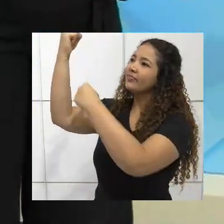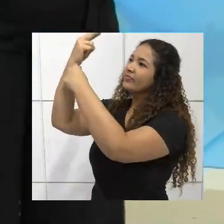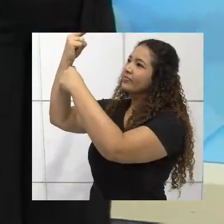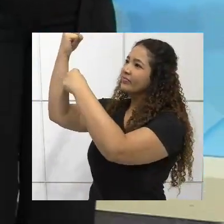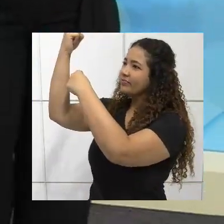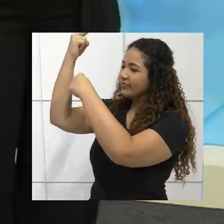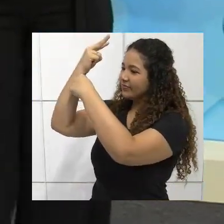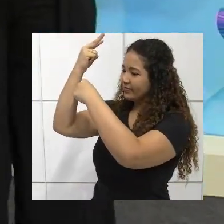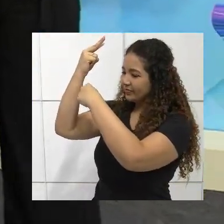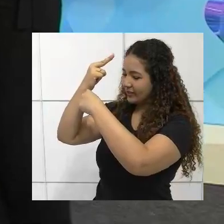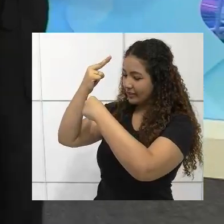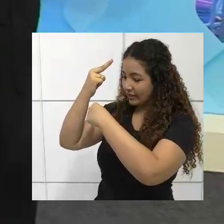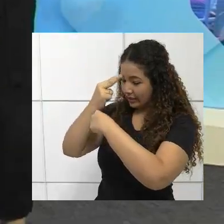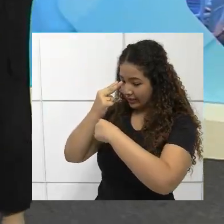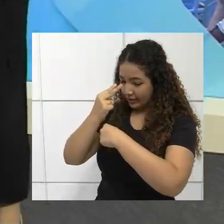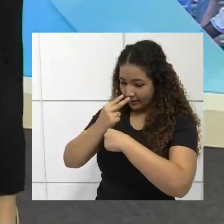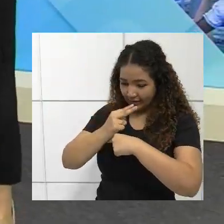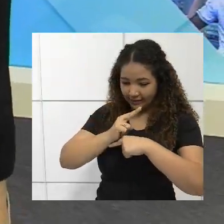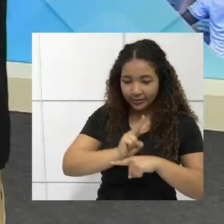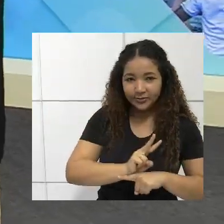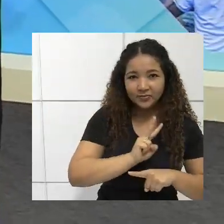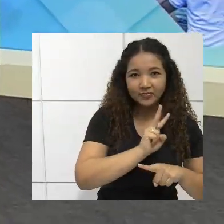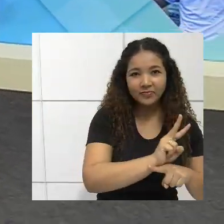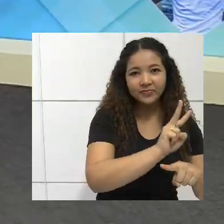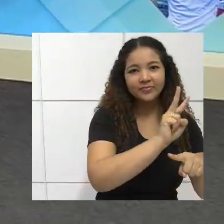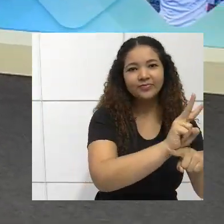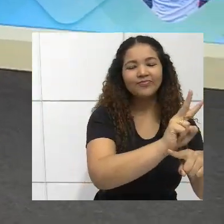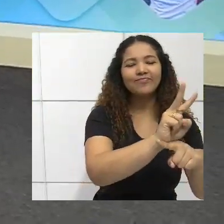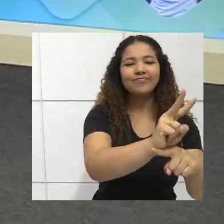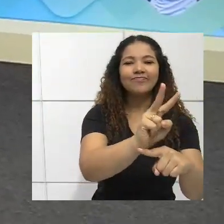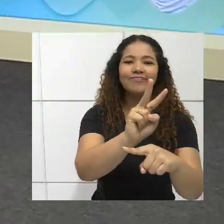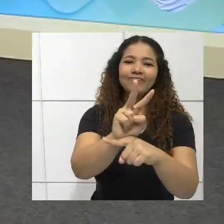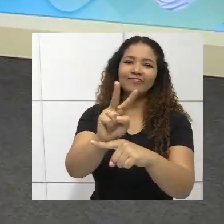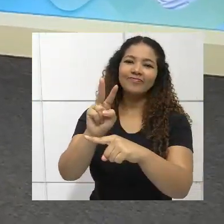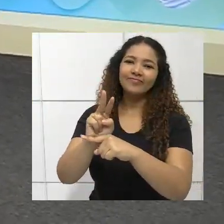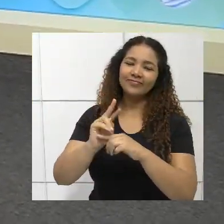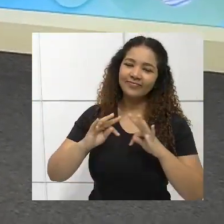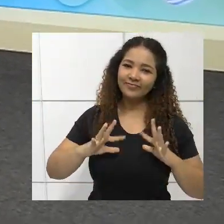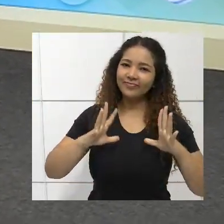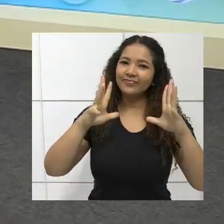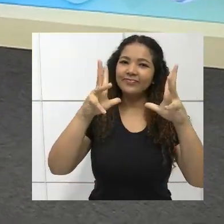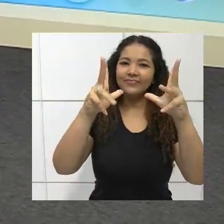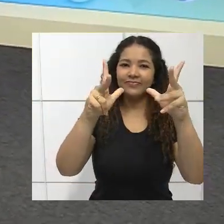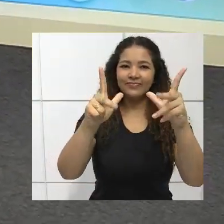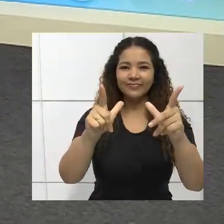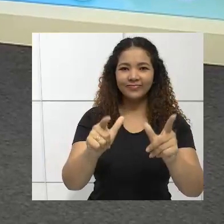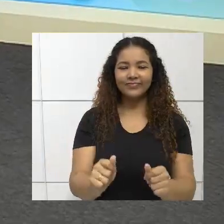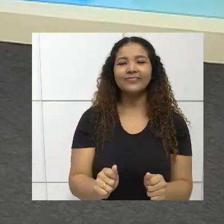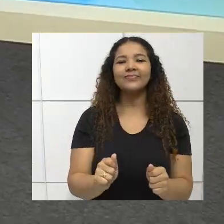chegar ao fim. Diga isso. O Senhor está cuidando de